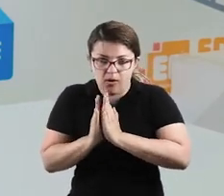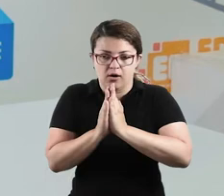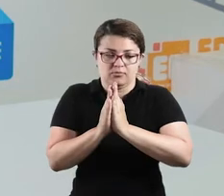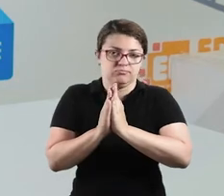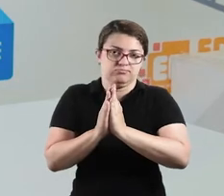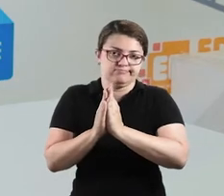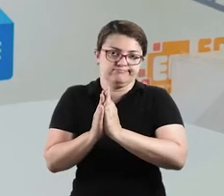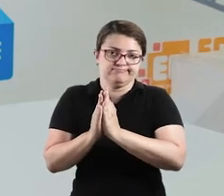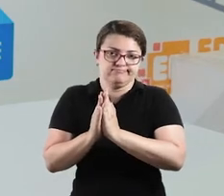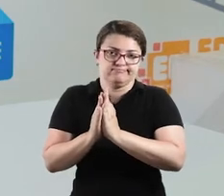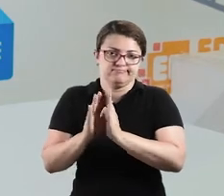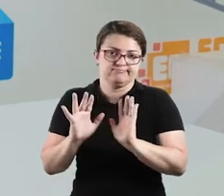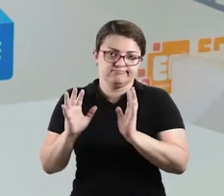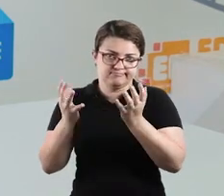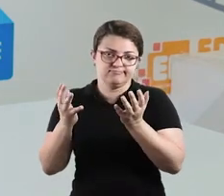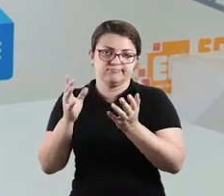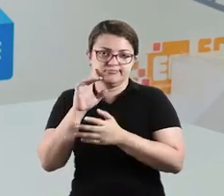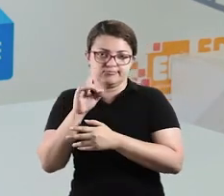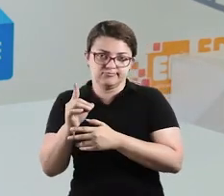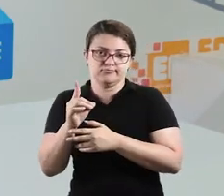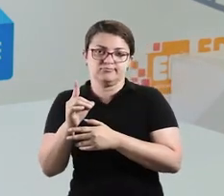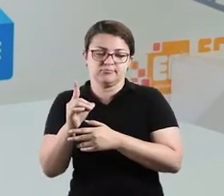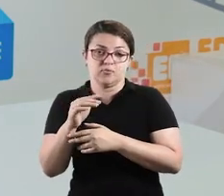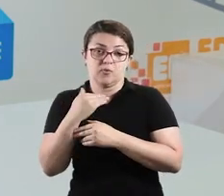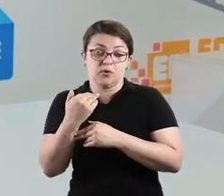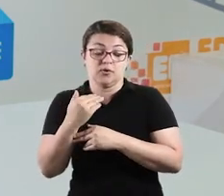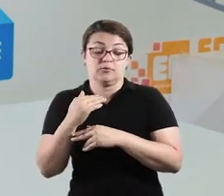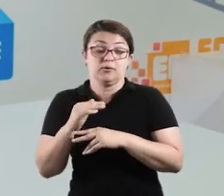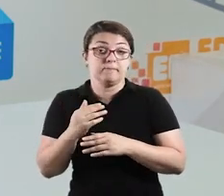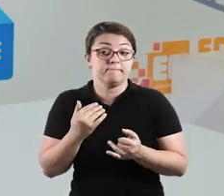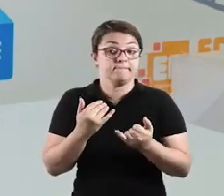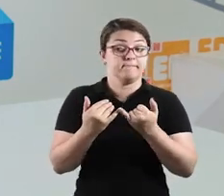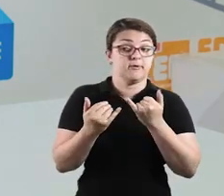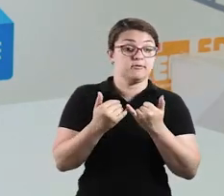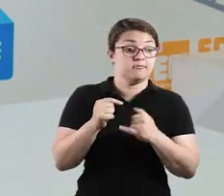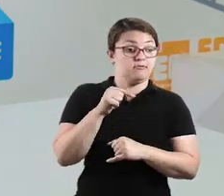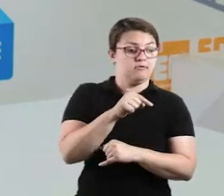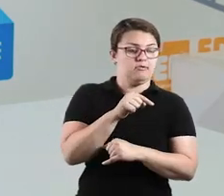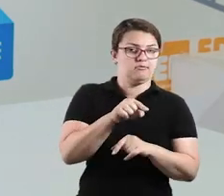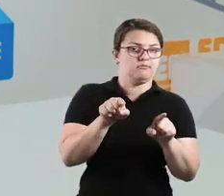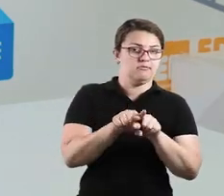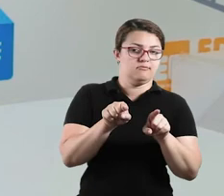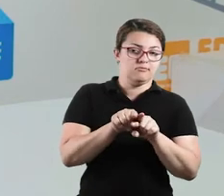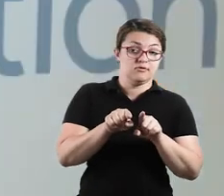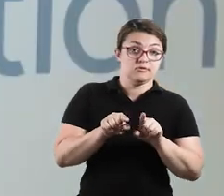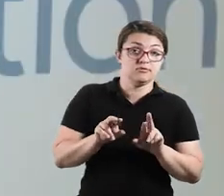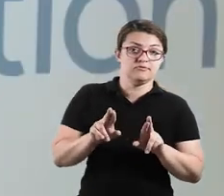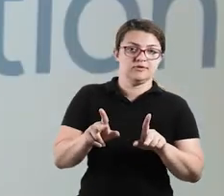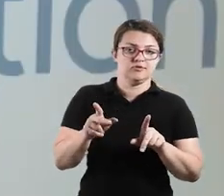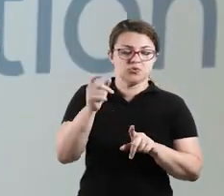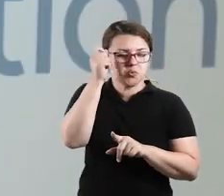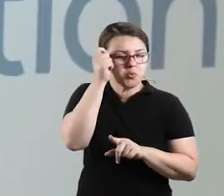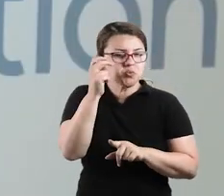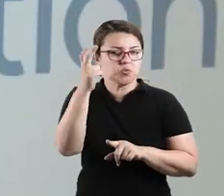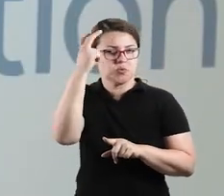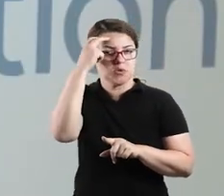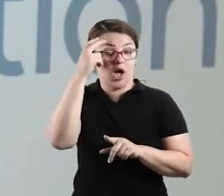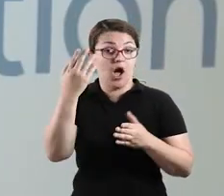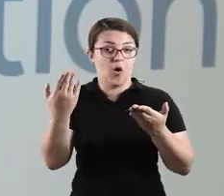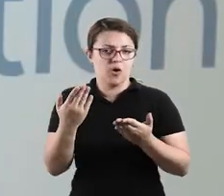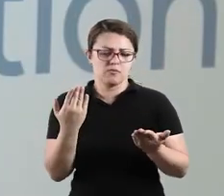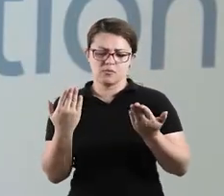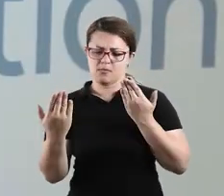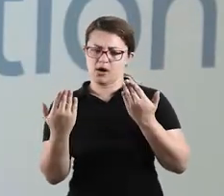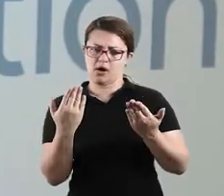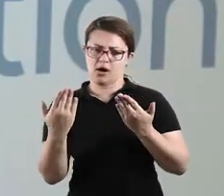dia, tudo bem? Muito parecido com o Dia dos Mortos, só com a cultura um pouquinho diferente, tudo bem? Então agora vamos comparar com